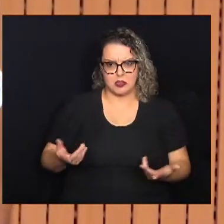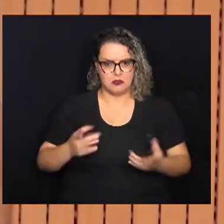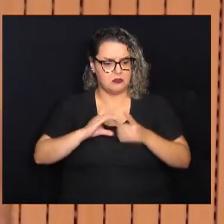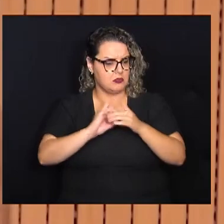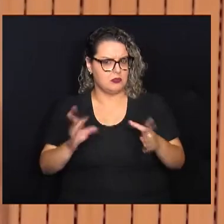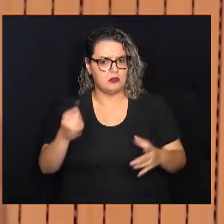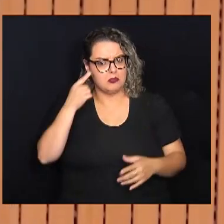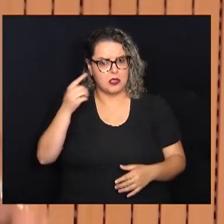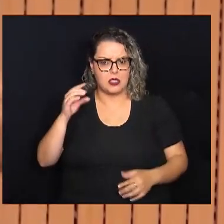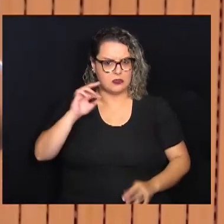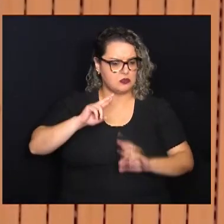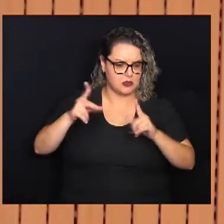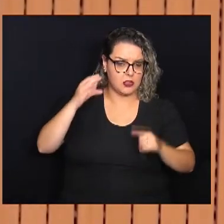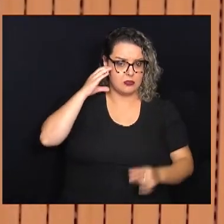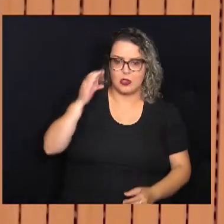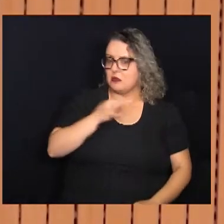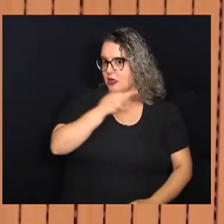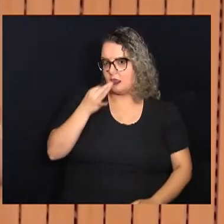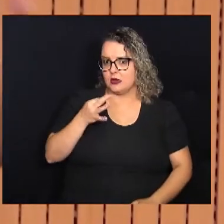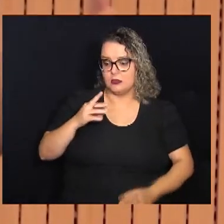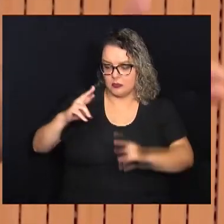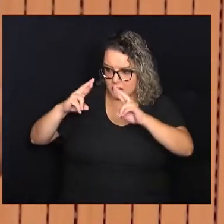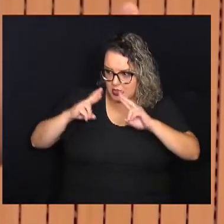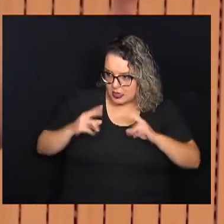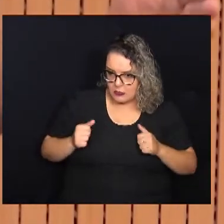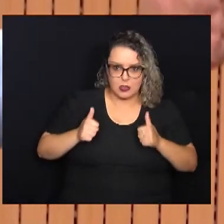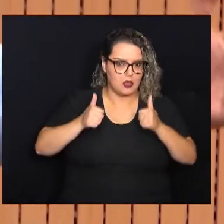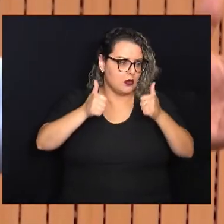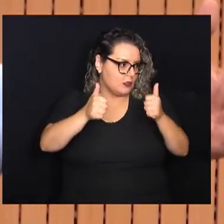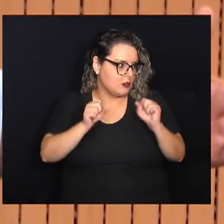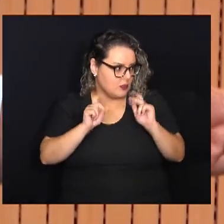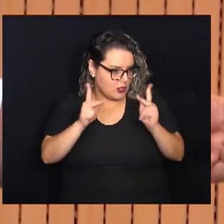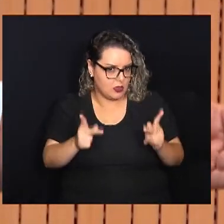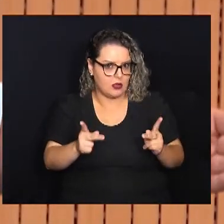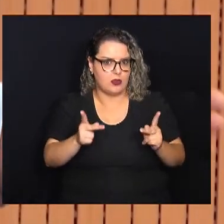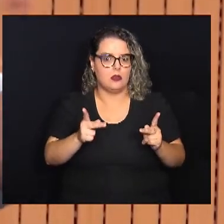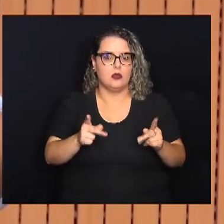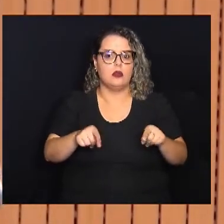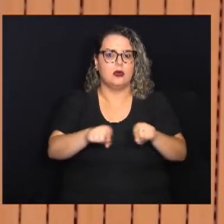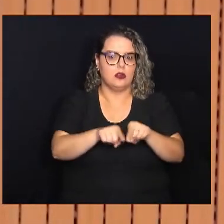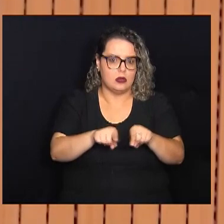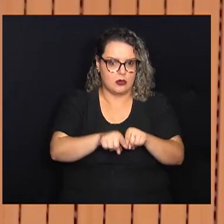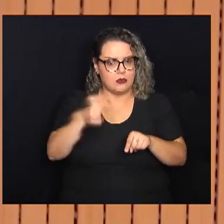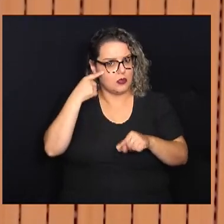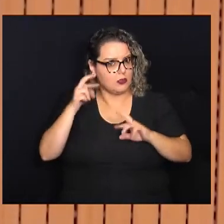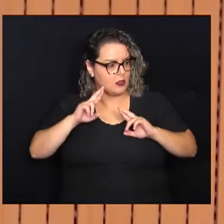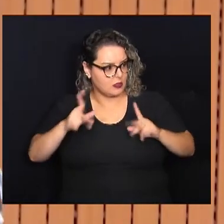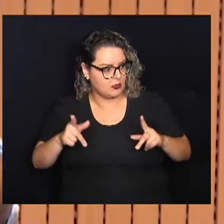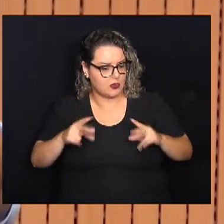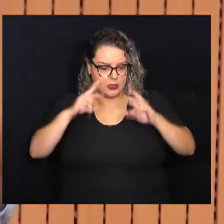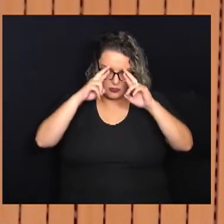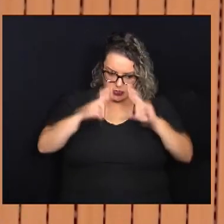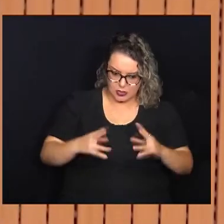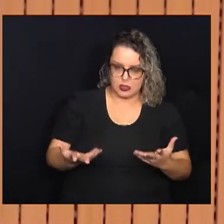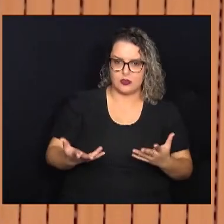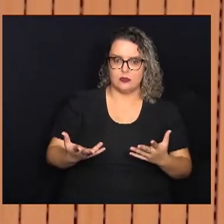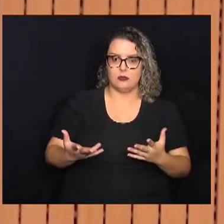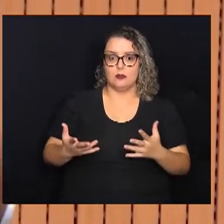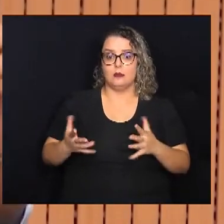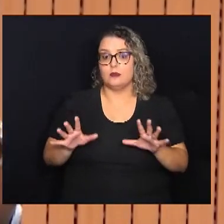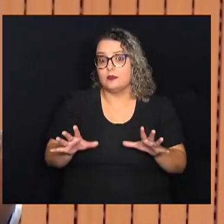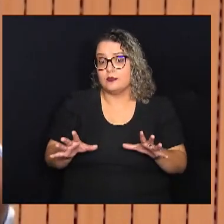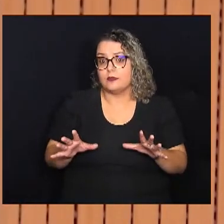e como a gente poderia fazer de uma forma um pouco mais ampla essa discussão. A plateia participou do debate com